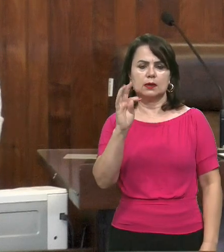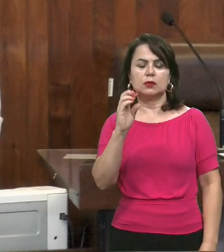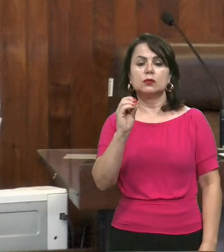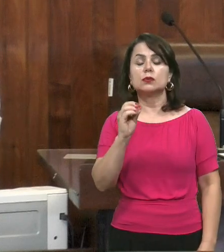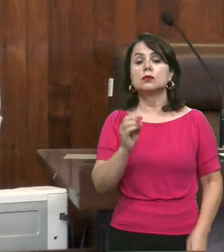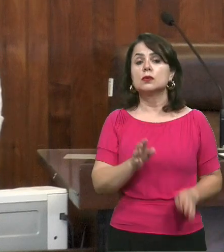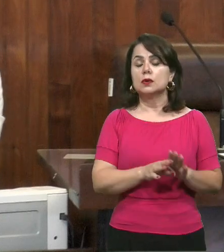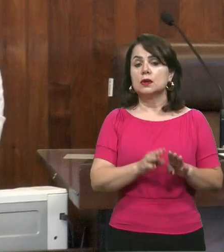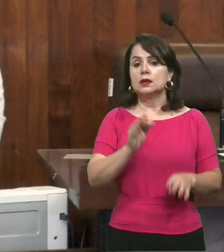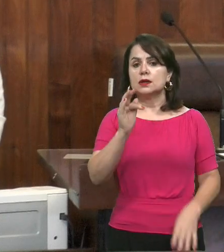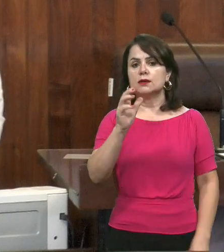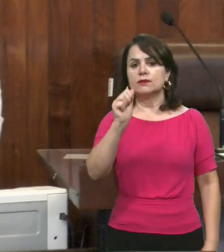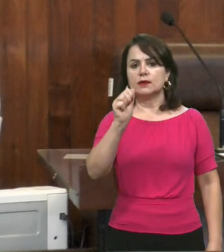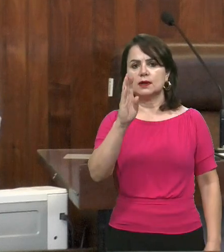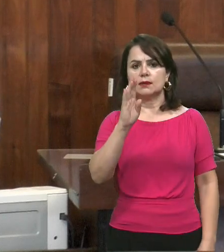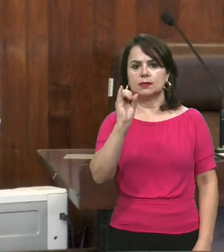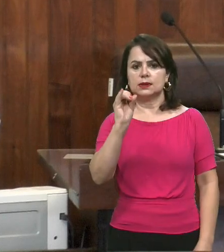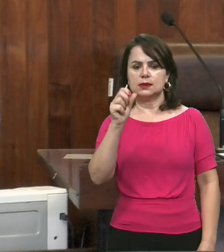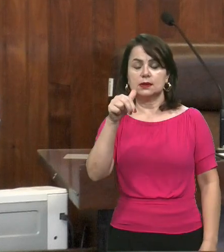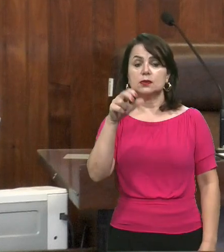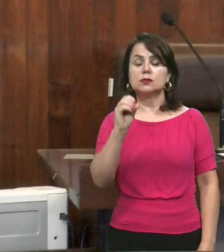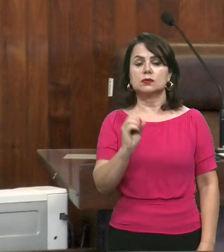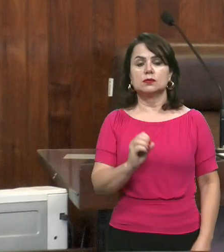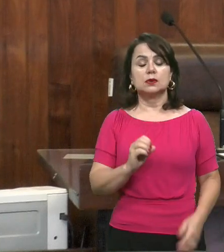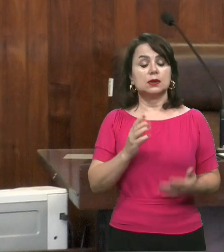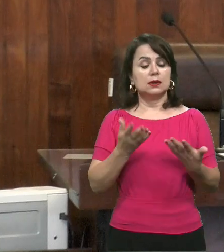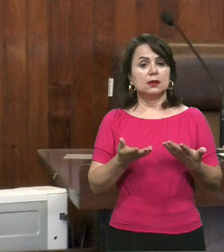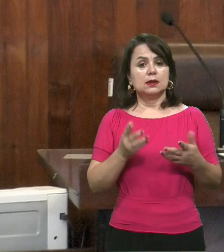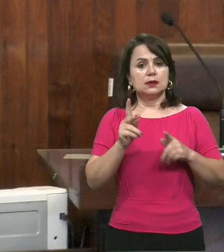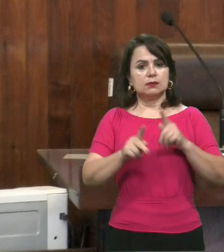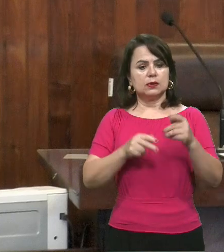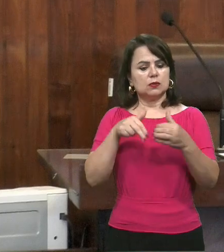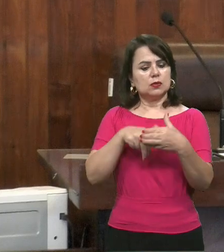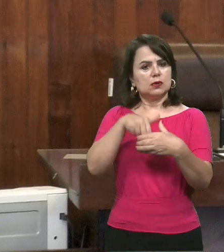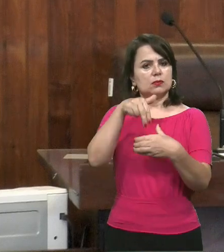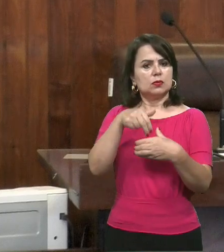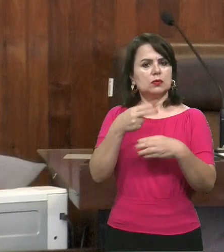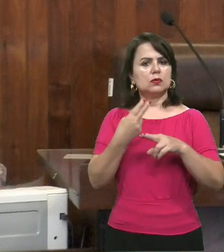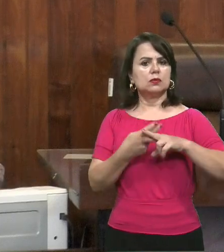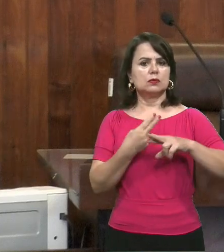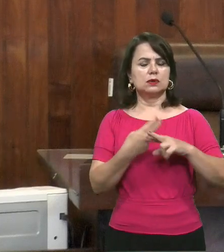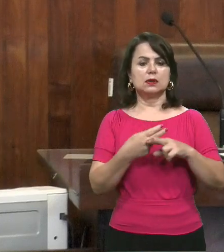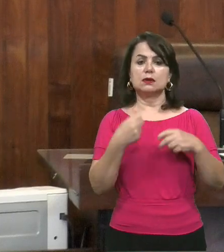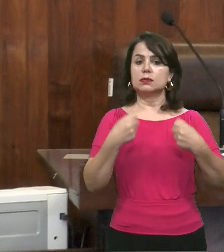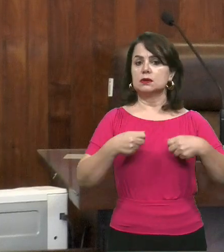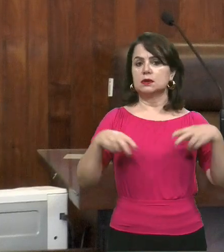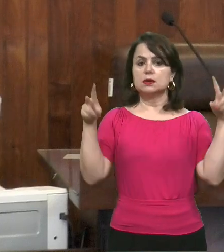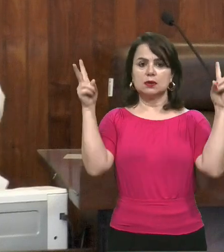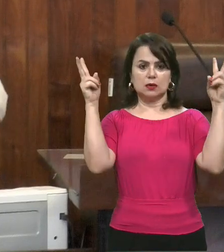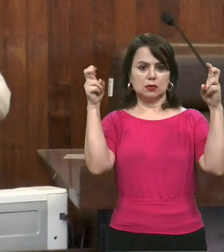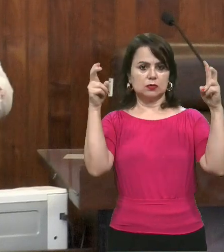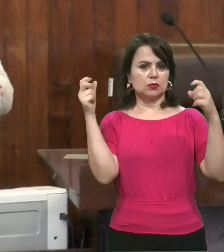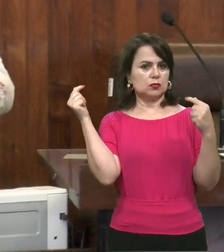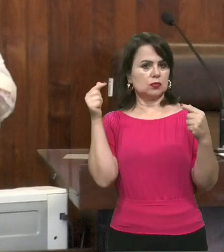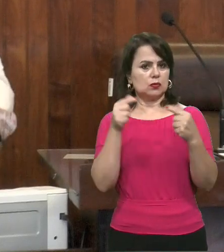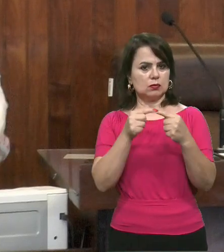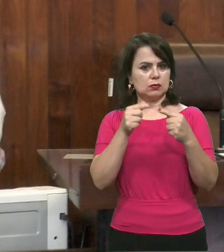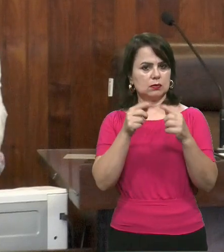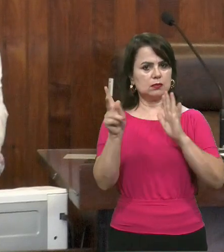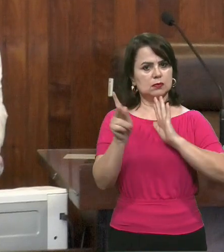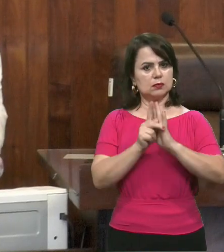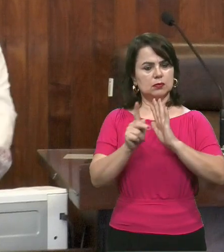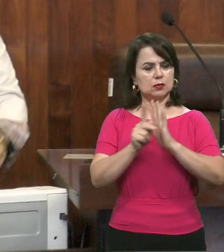utilizar a tribuna, deverá se ater ao assunto a ser abordado, não sendo permitidos outros temas que não tenham sido